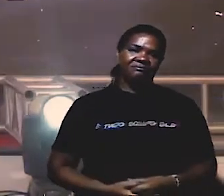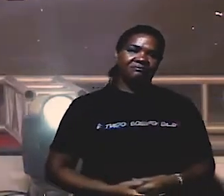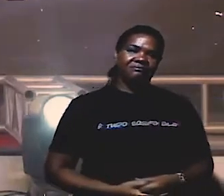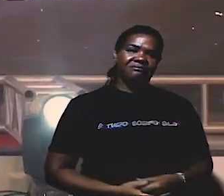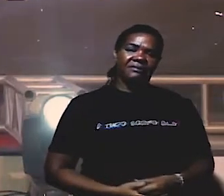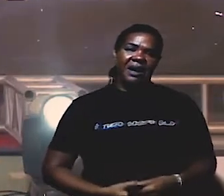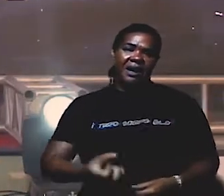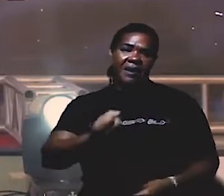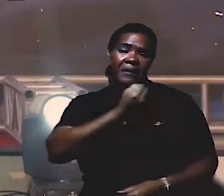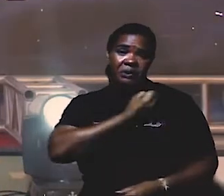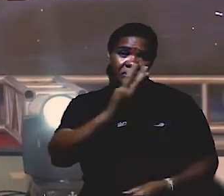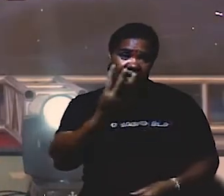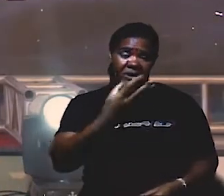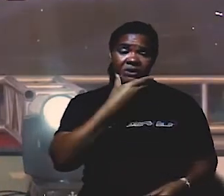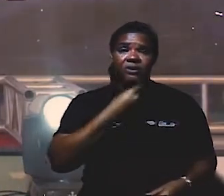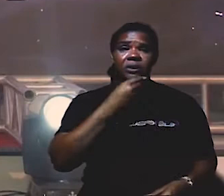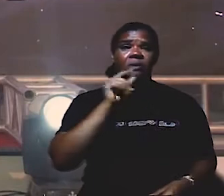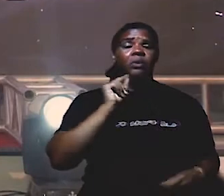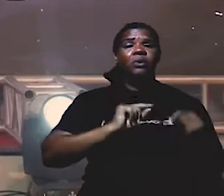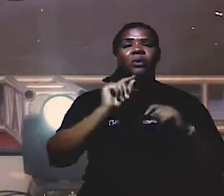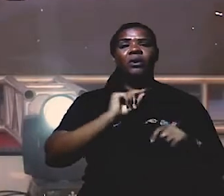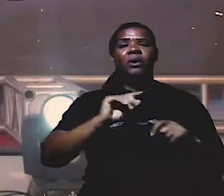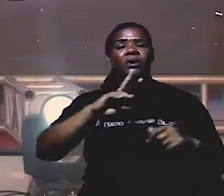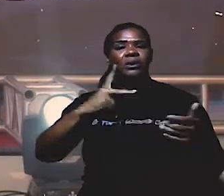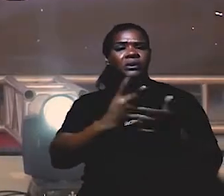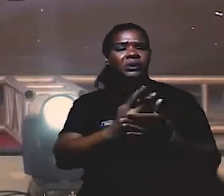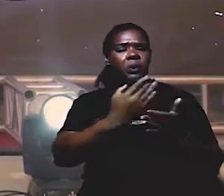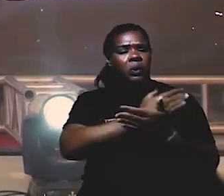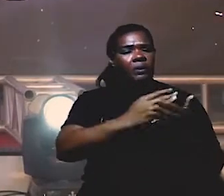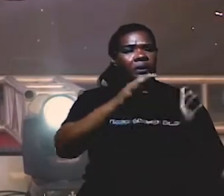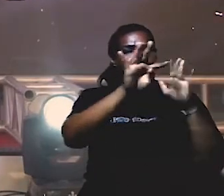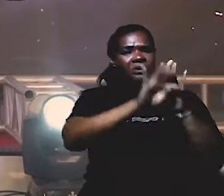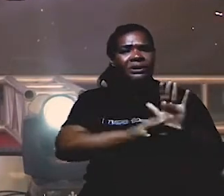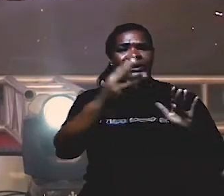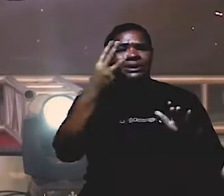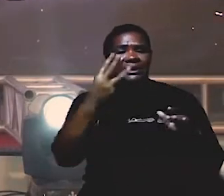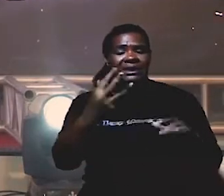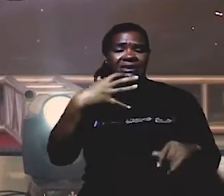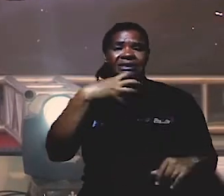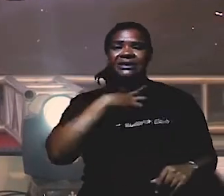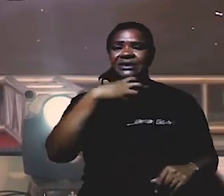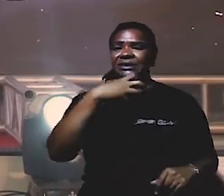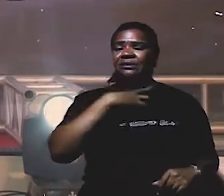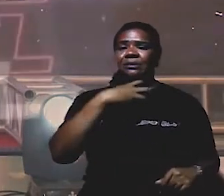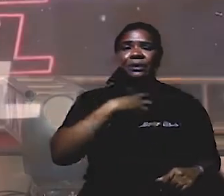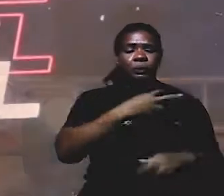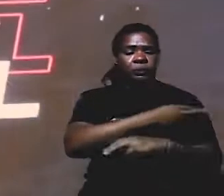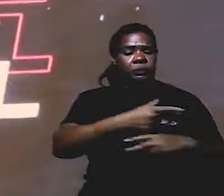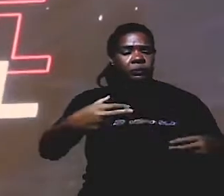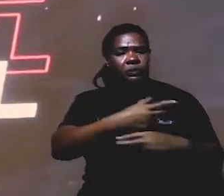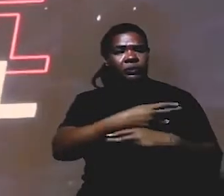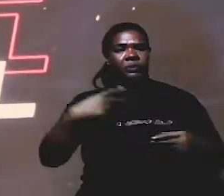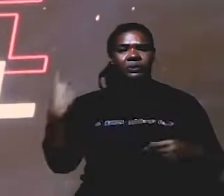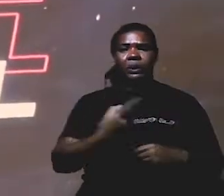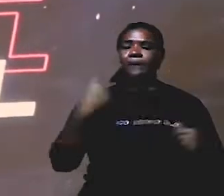A morte desses três homens, eu estou introduzindo a mensagem esta noite, falam de três sentimentos ou de três coisas